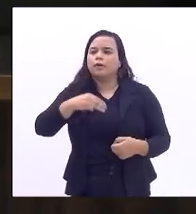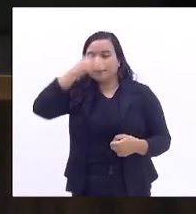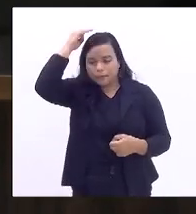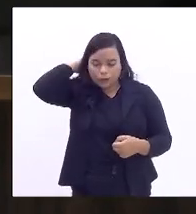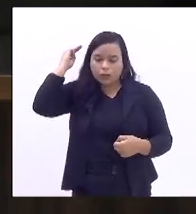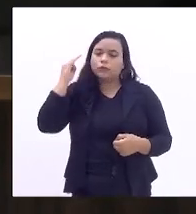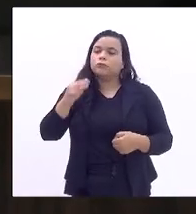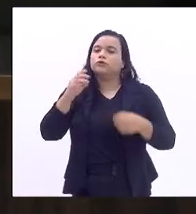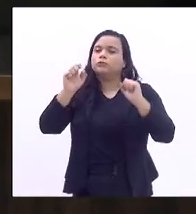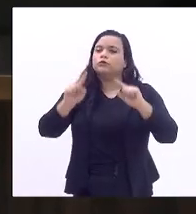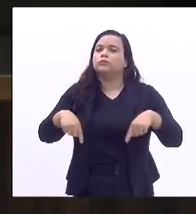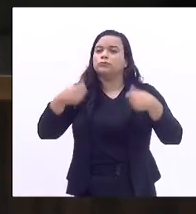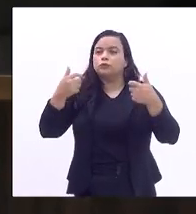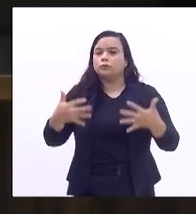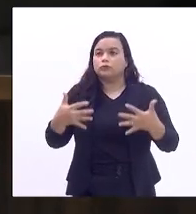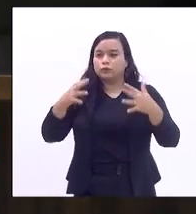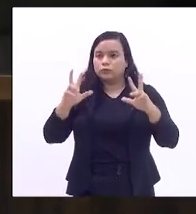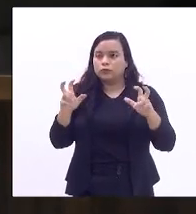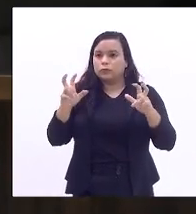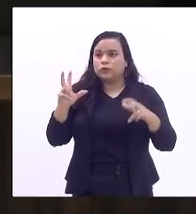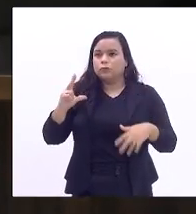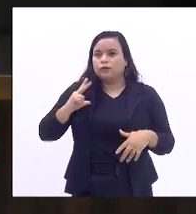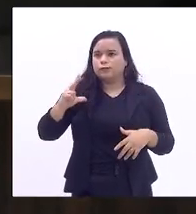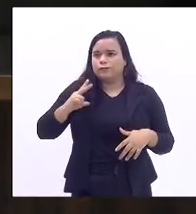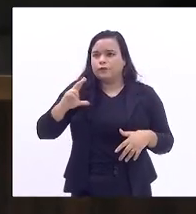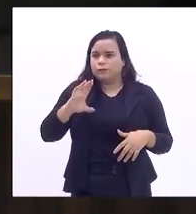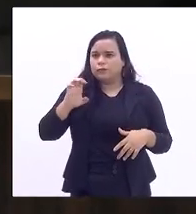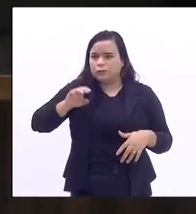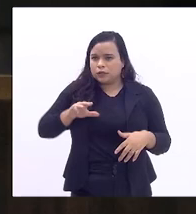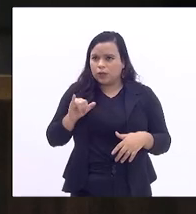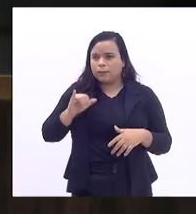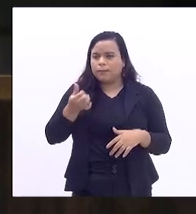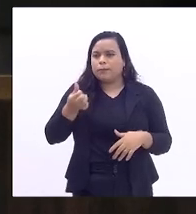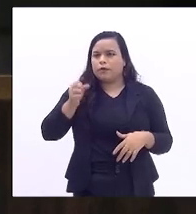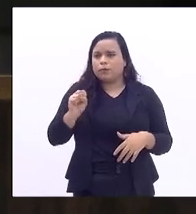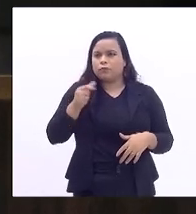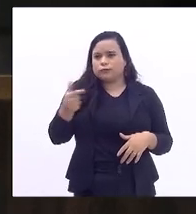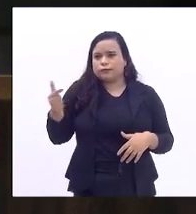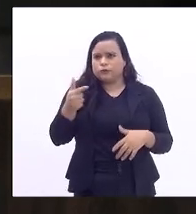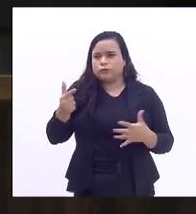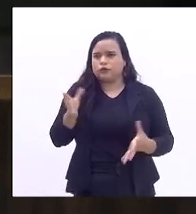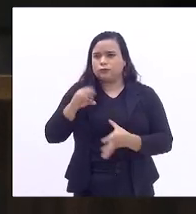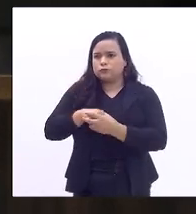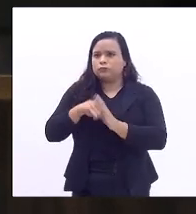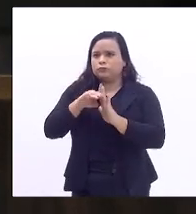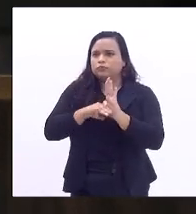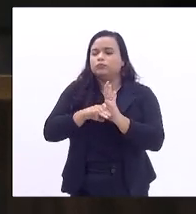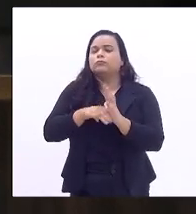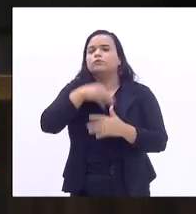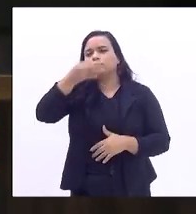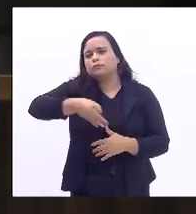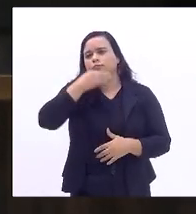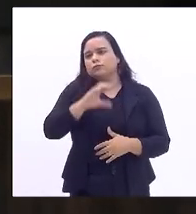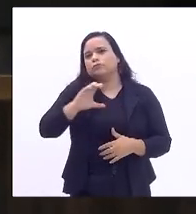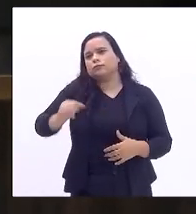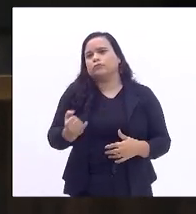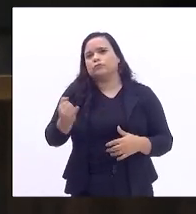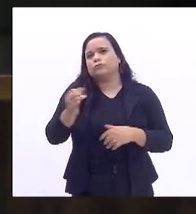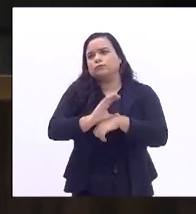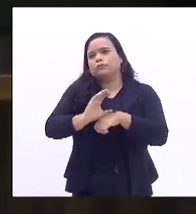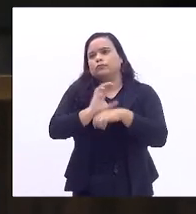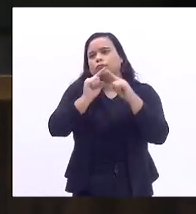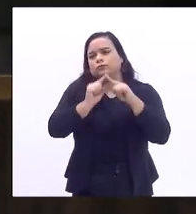que dispõe sobre a internalização do convênio ICM 6822 dá outras providências pareceres da comissão e quais são desse pela